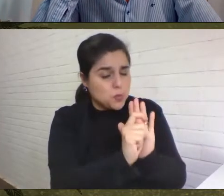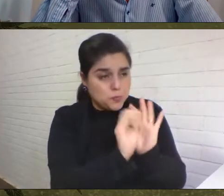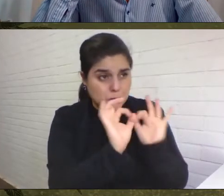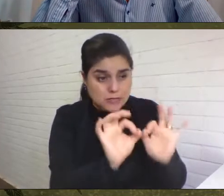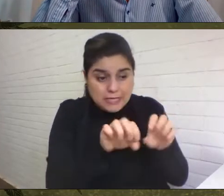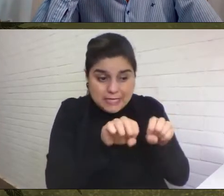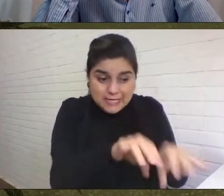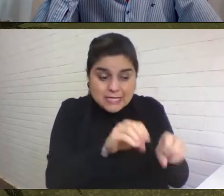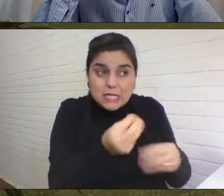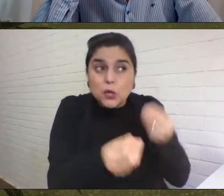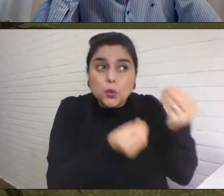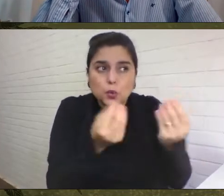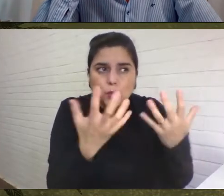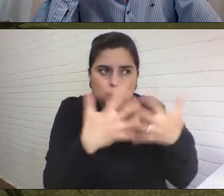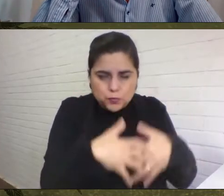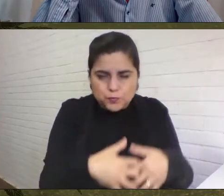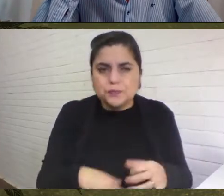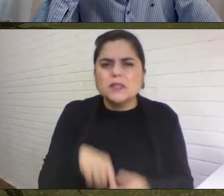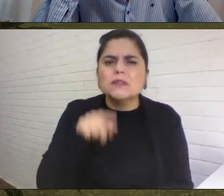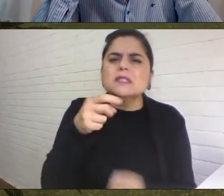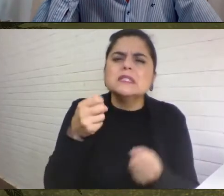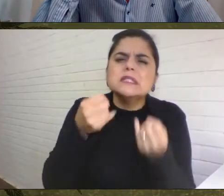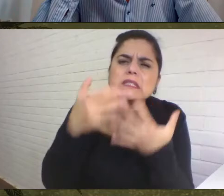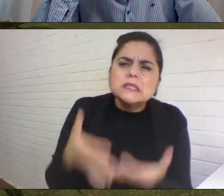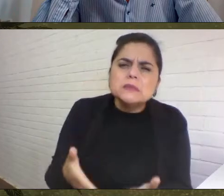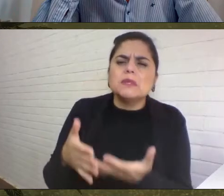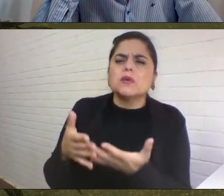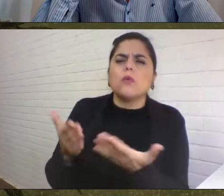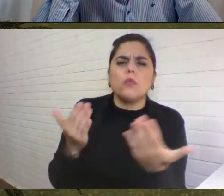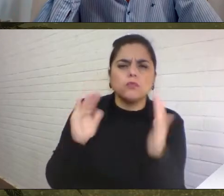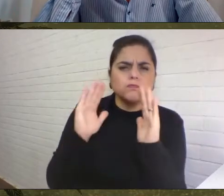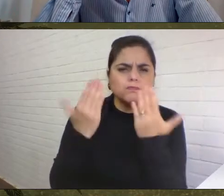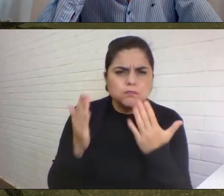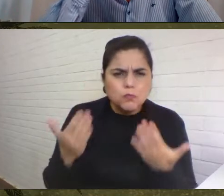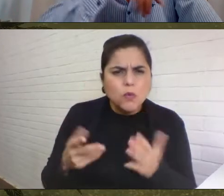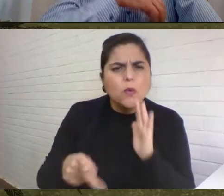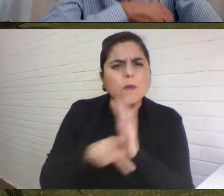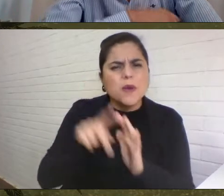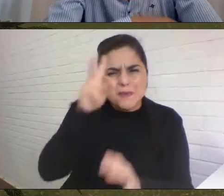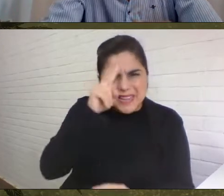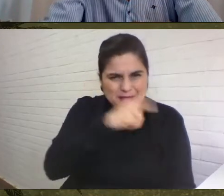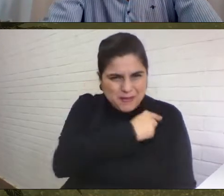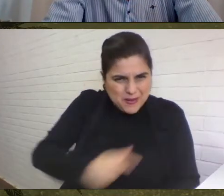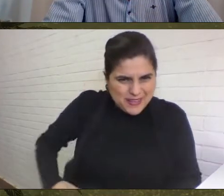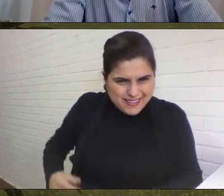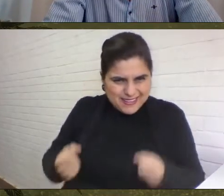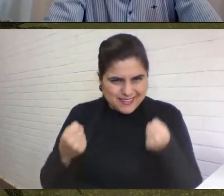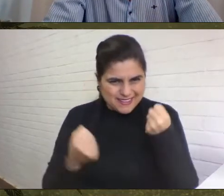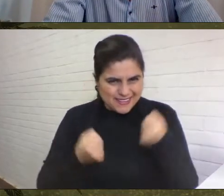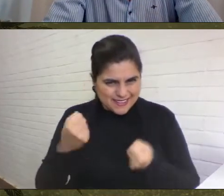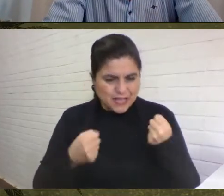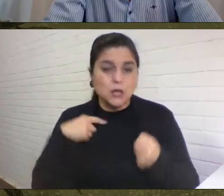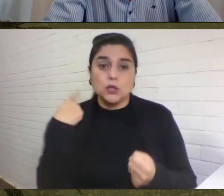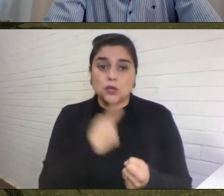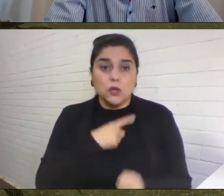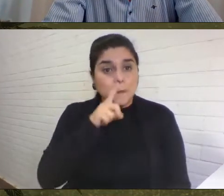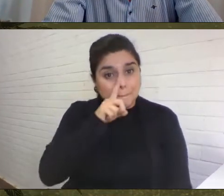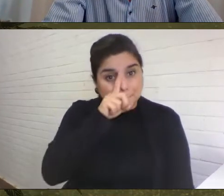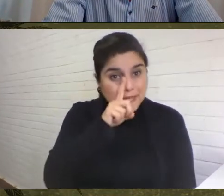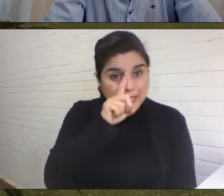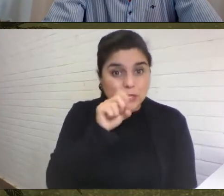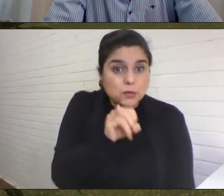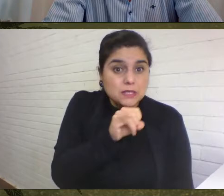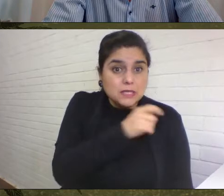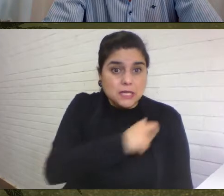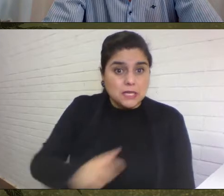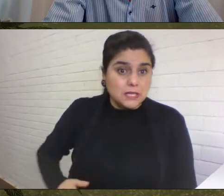essa analogia entre a infração de trânsito, que nós nos colocamos em risco ao transitarmos sem o